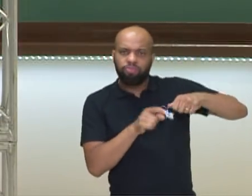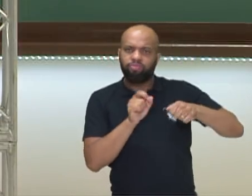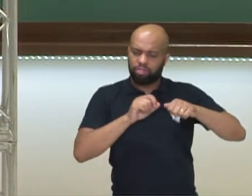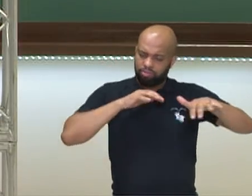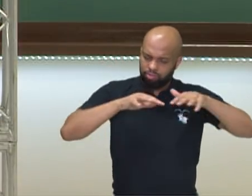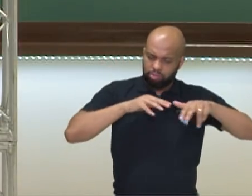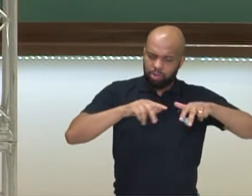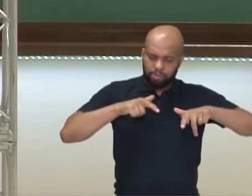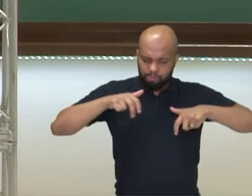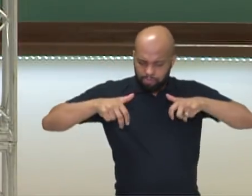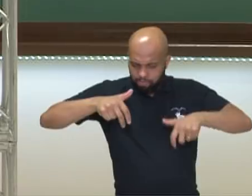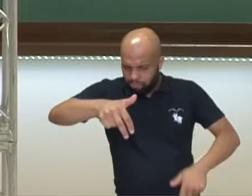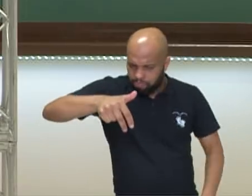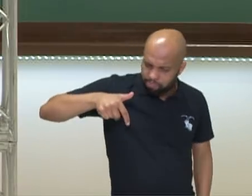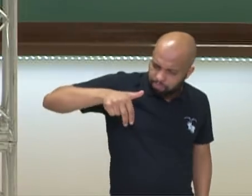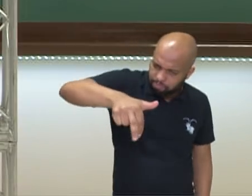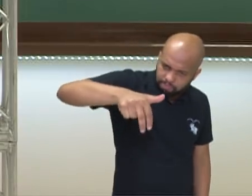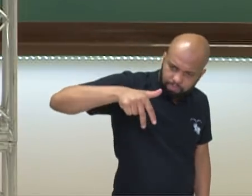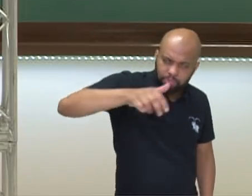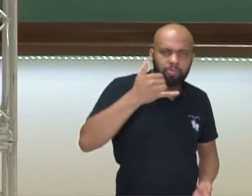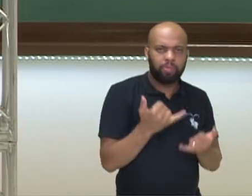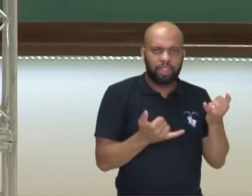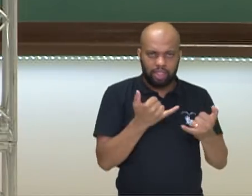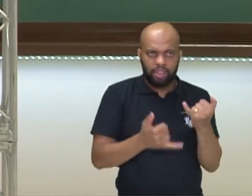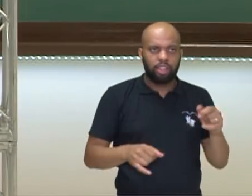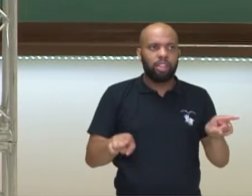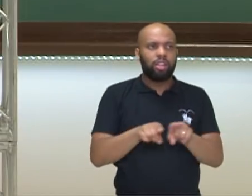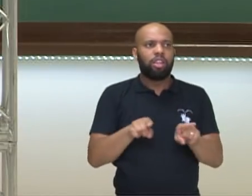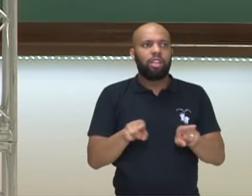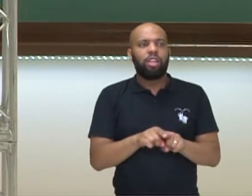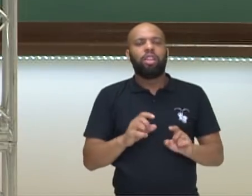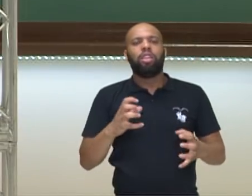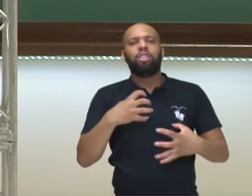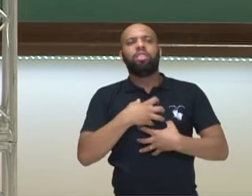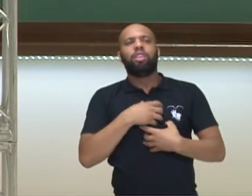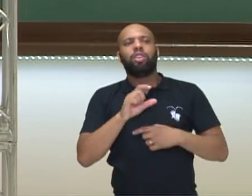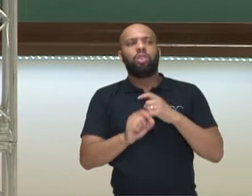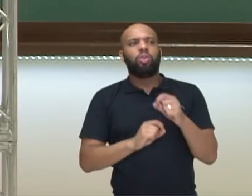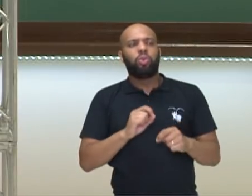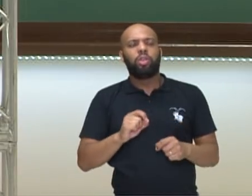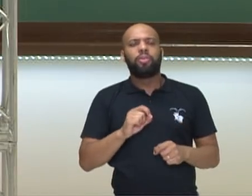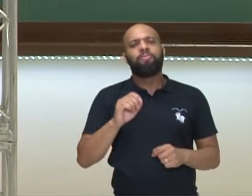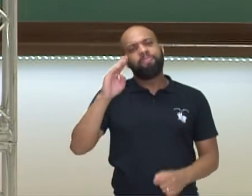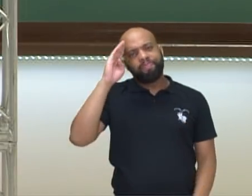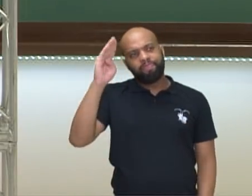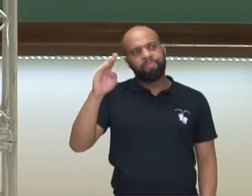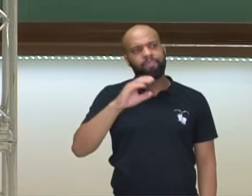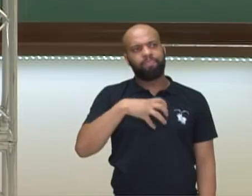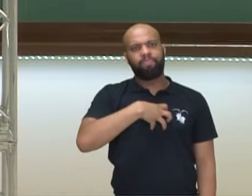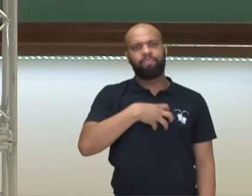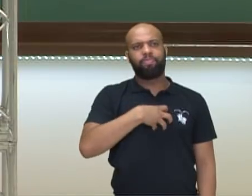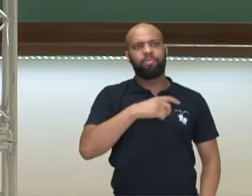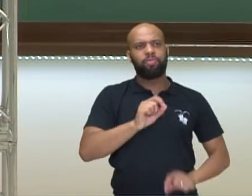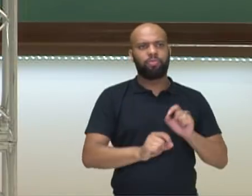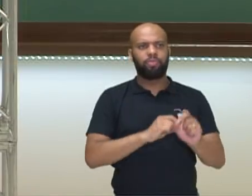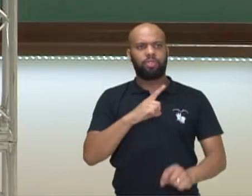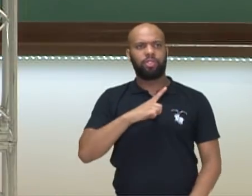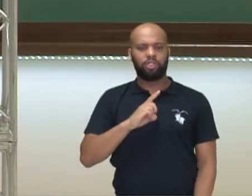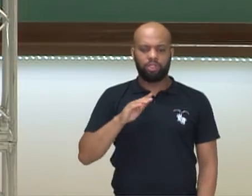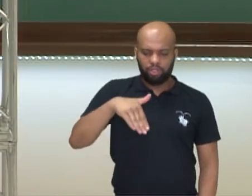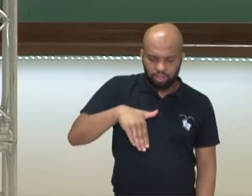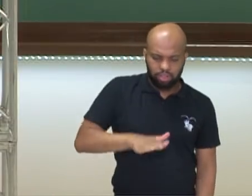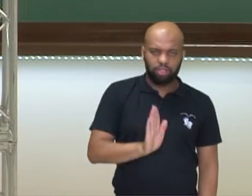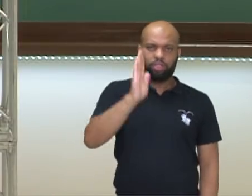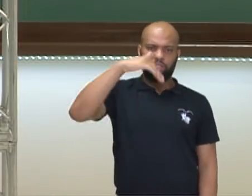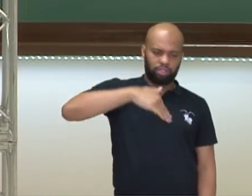realmente no campo. E também ele vai sentir não as ondulações, mas principalmente os declives do